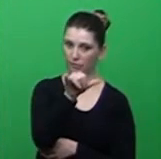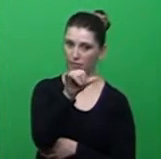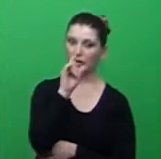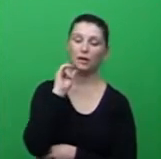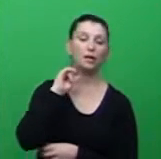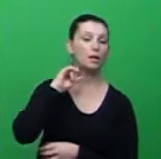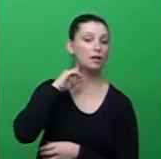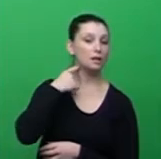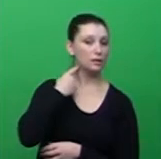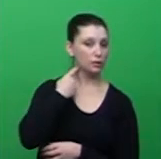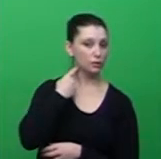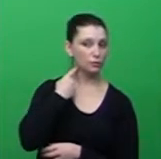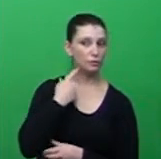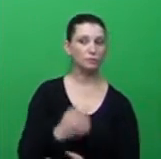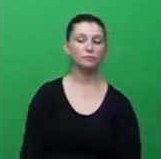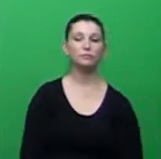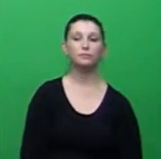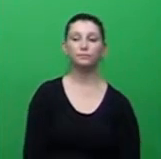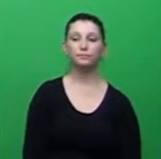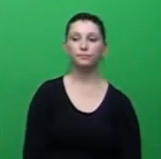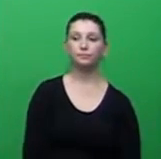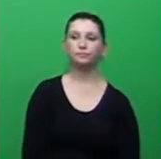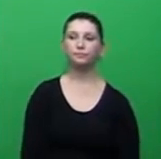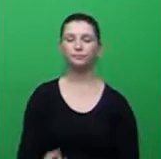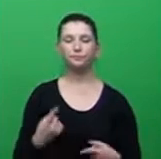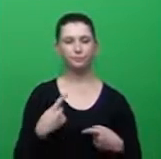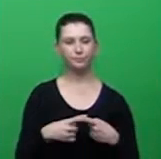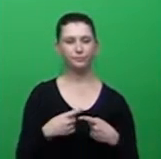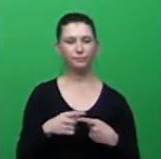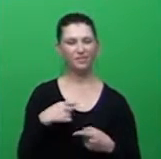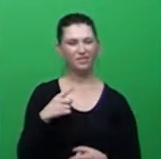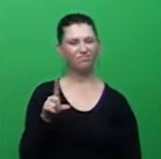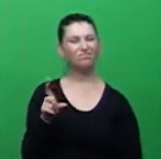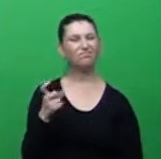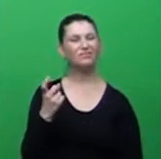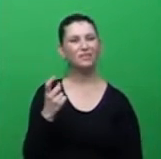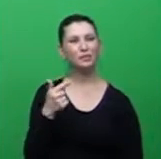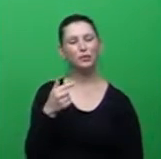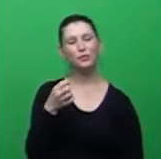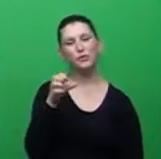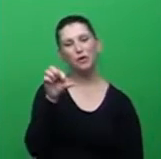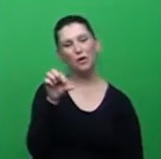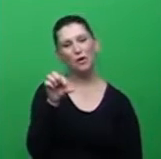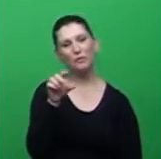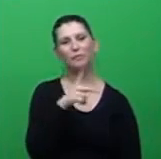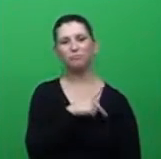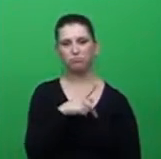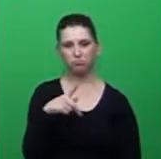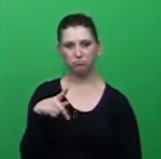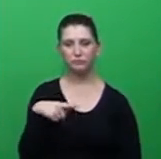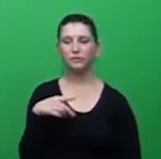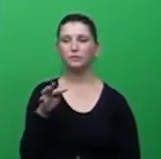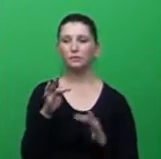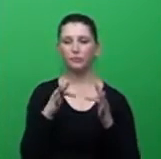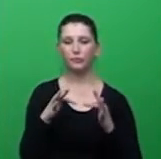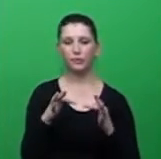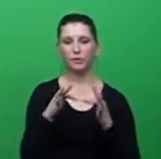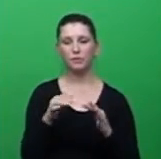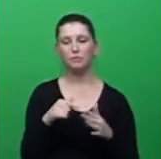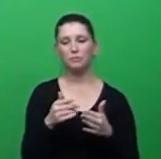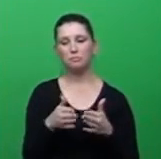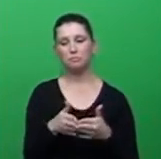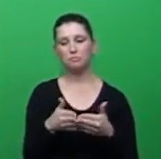ela evitaria, porque quando eu estava presidente da Fundação do Meio Ambiente em 2009, 2010, eu exigi que o prefeito